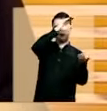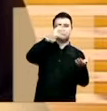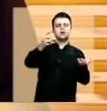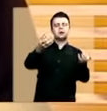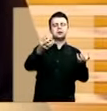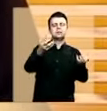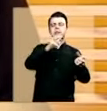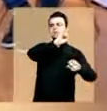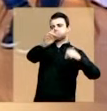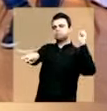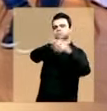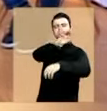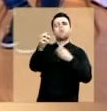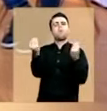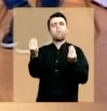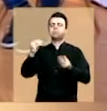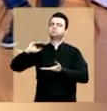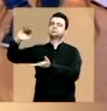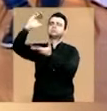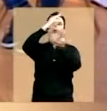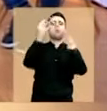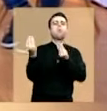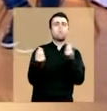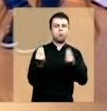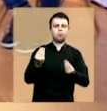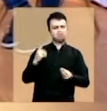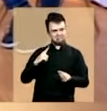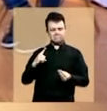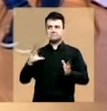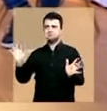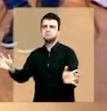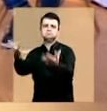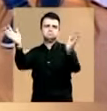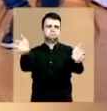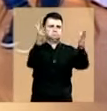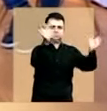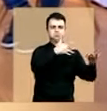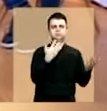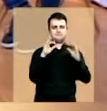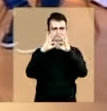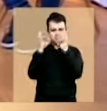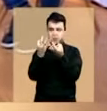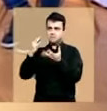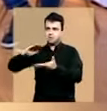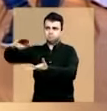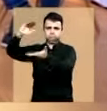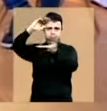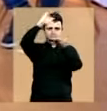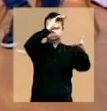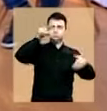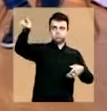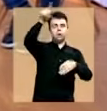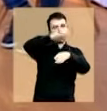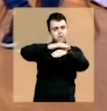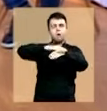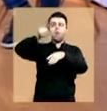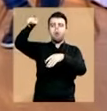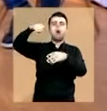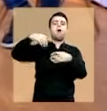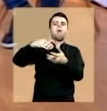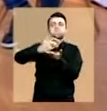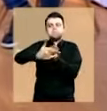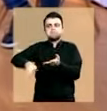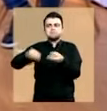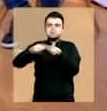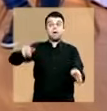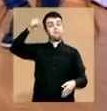distribuição desses alimentos aqui em São José do Rio Preto. Há outras práticas de incentivo com as famílias que recebem esses alimentos para elas também não